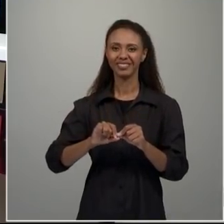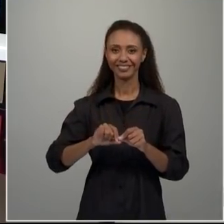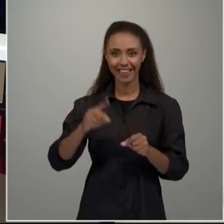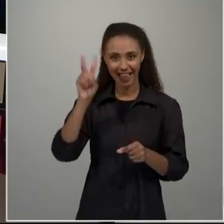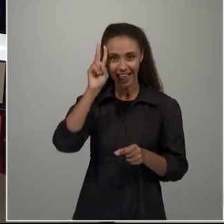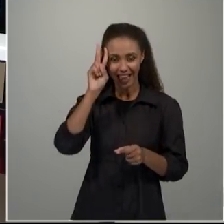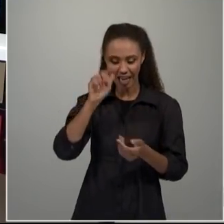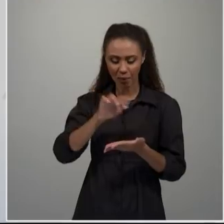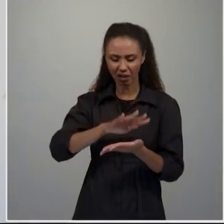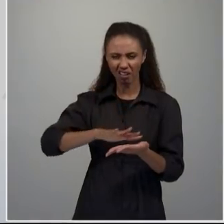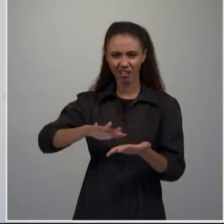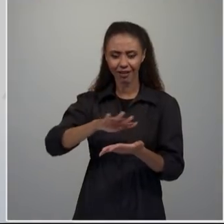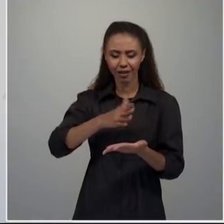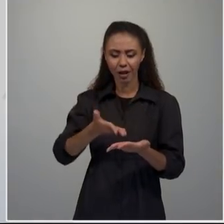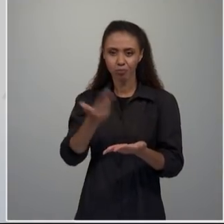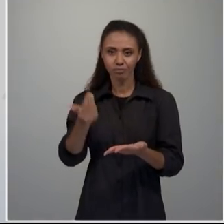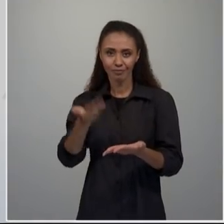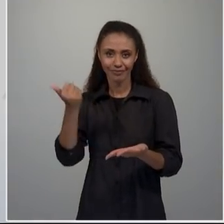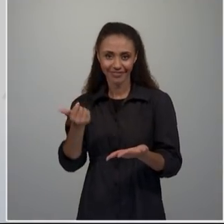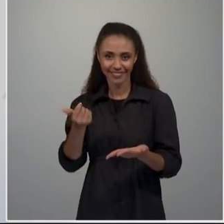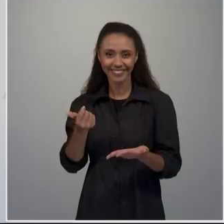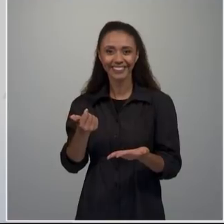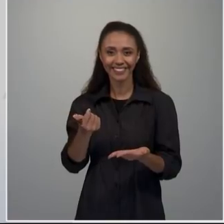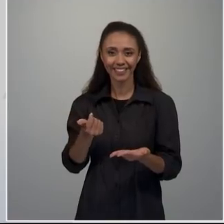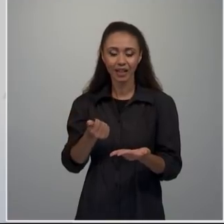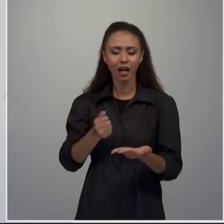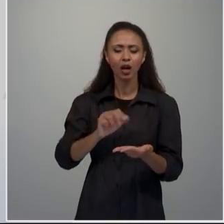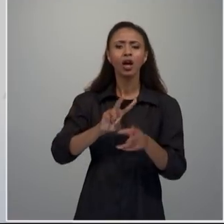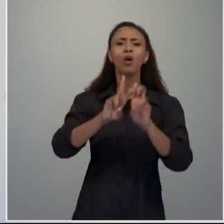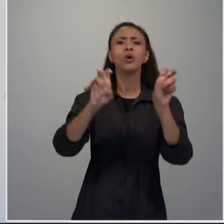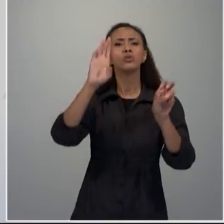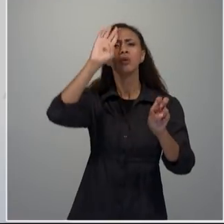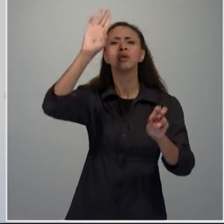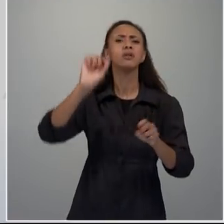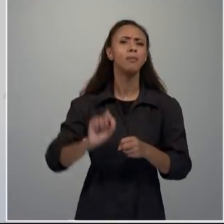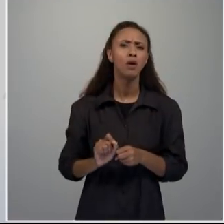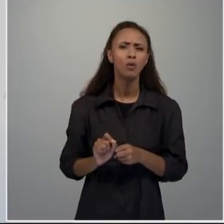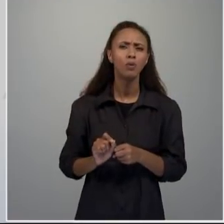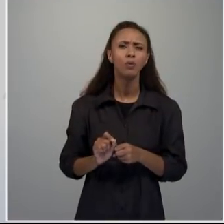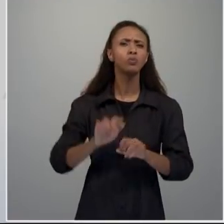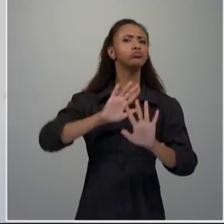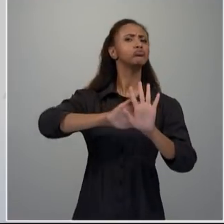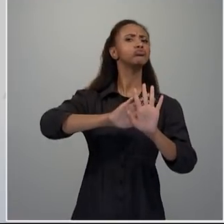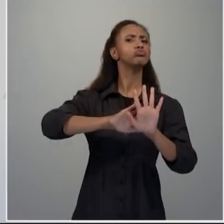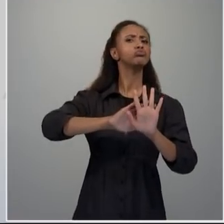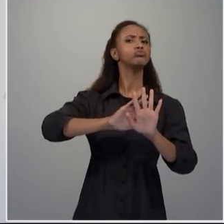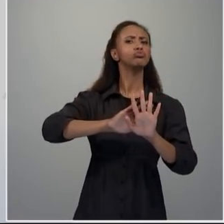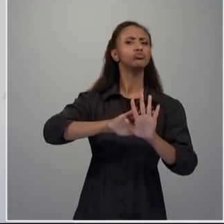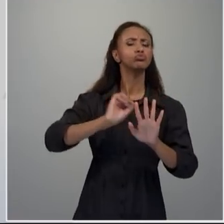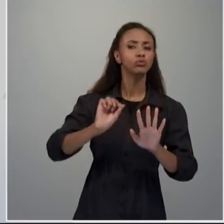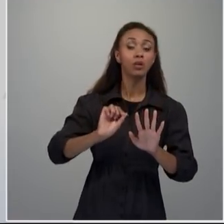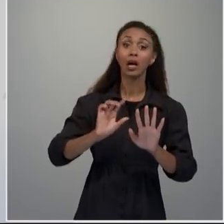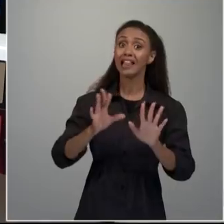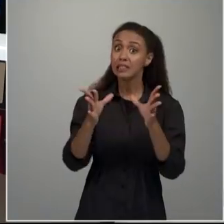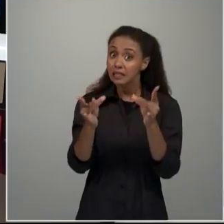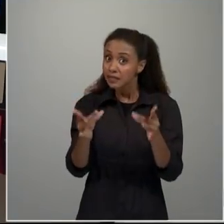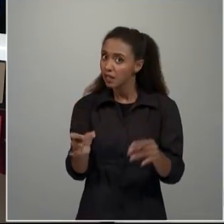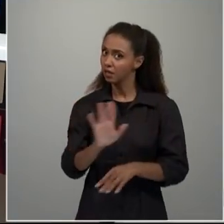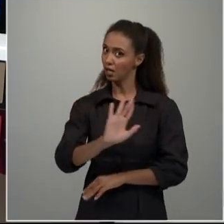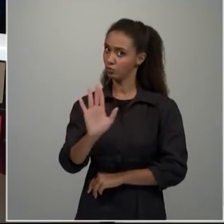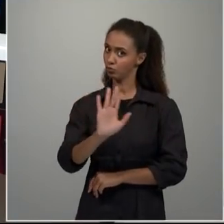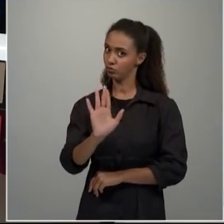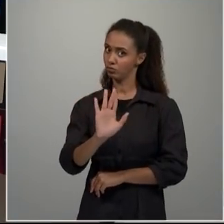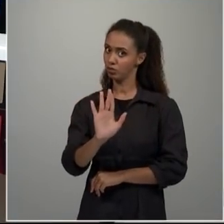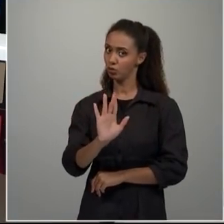superficial eu vou identificar o assunto principal do texto as idéias principais eu não devo focar em detalhes